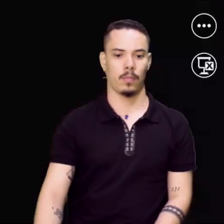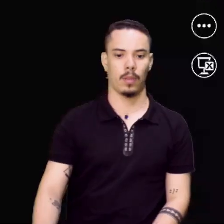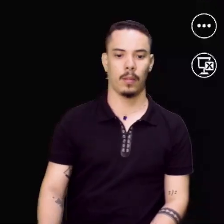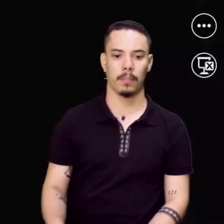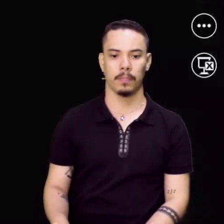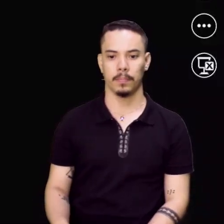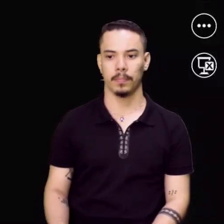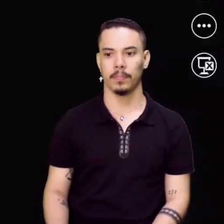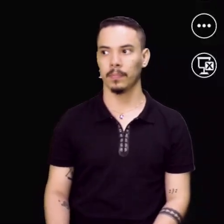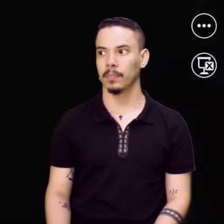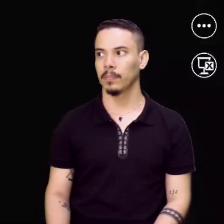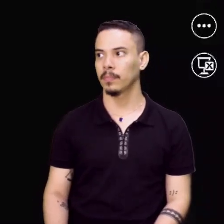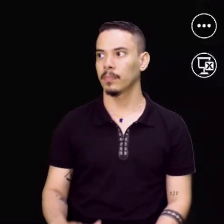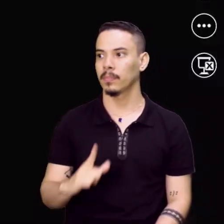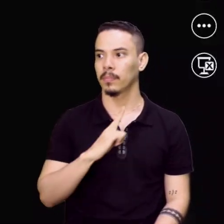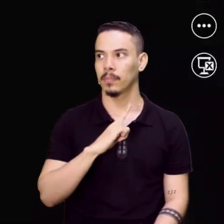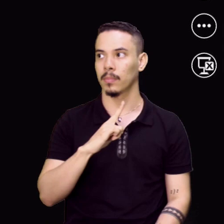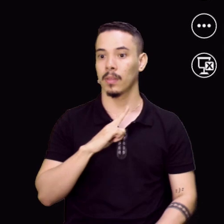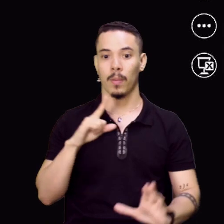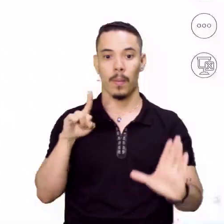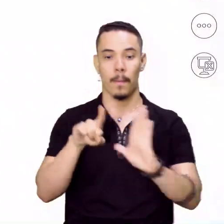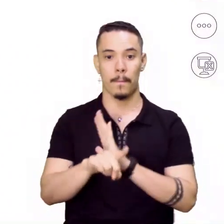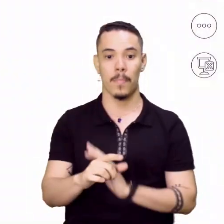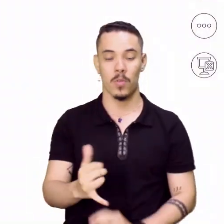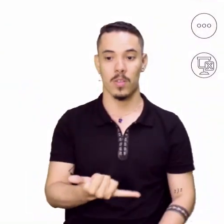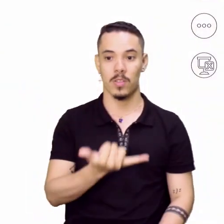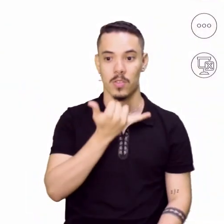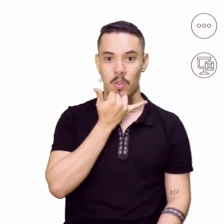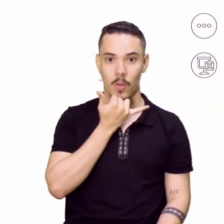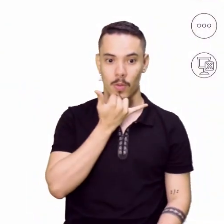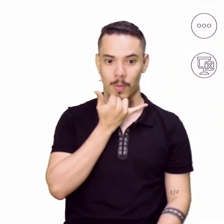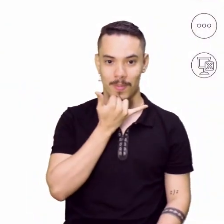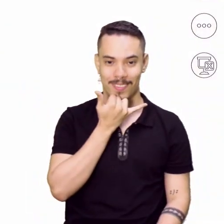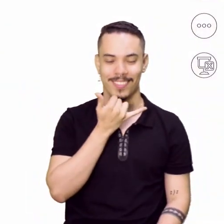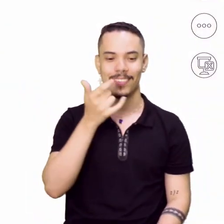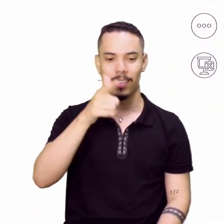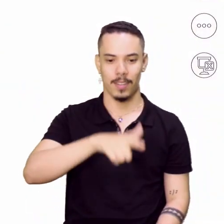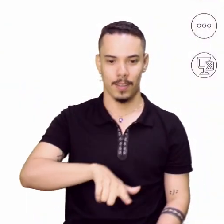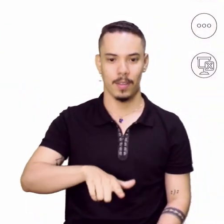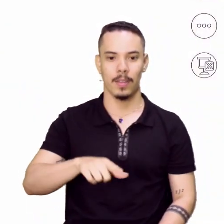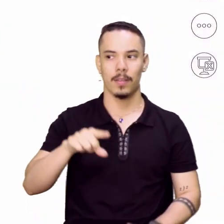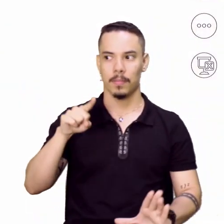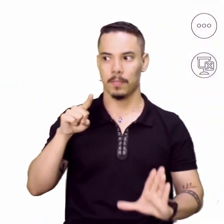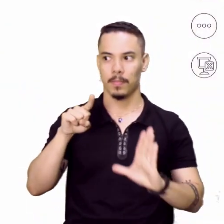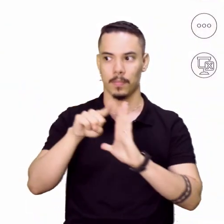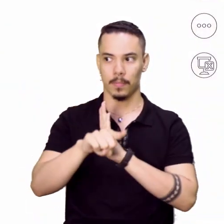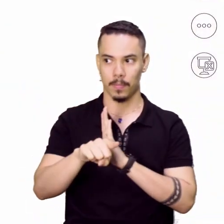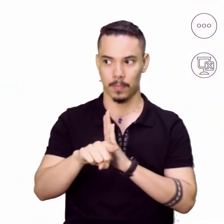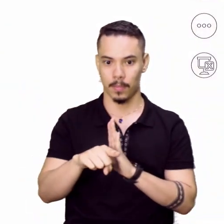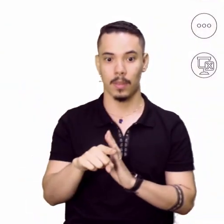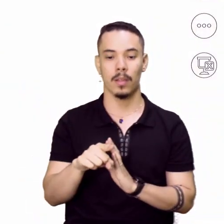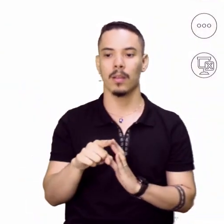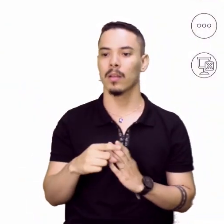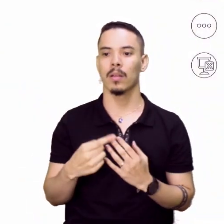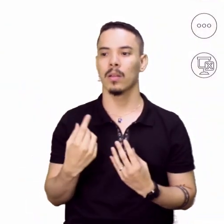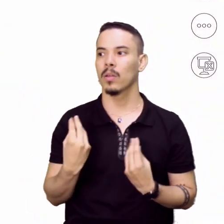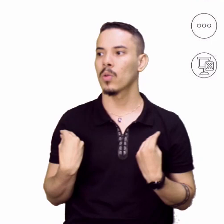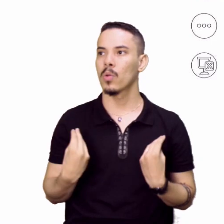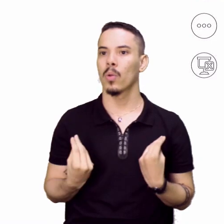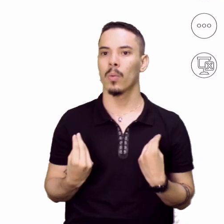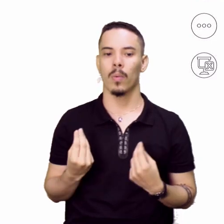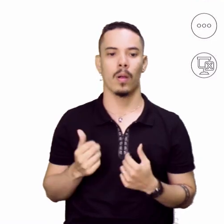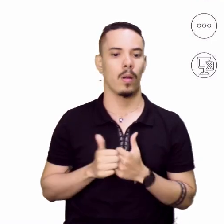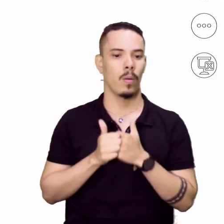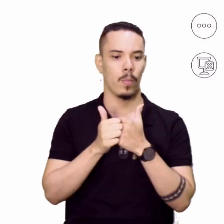pergunta e essa pergunta Opa de novo fiz alguma coisa voltou e essa pergunta ela vai ser vai estar